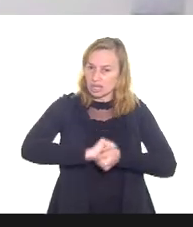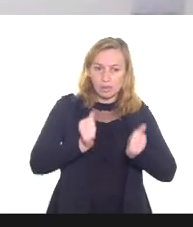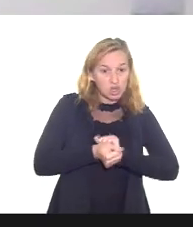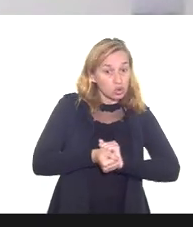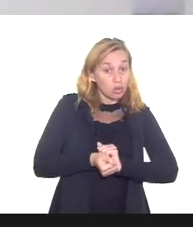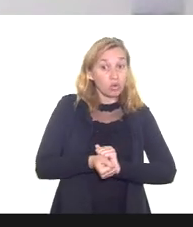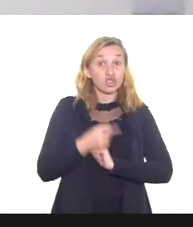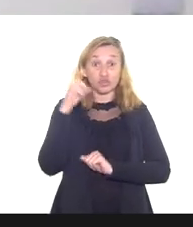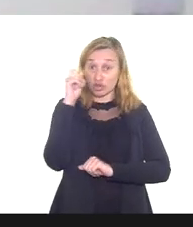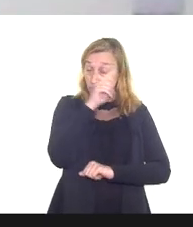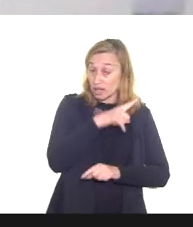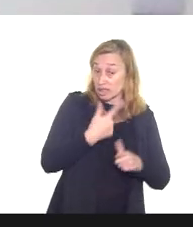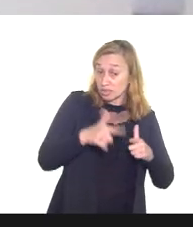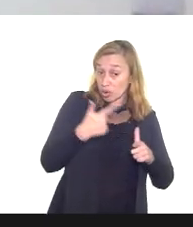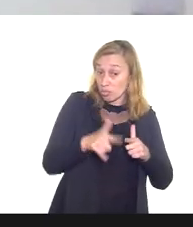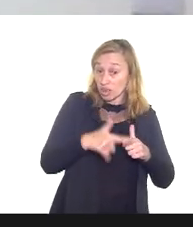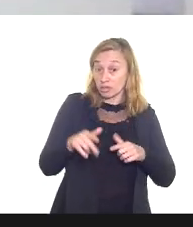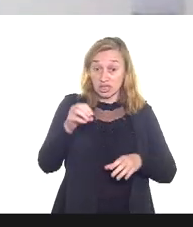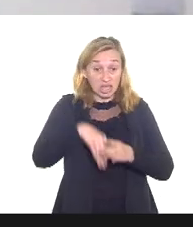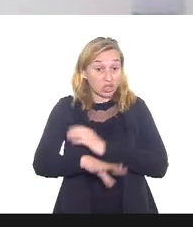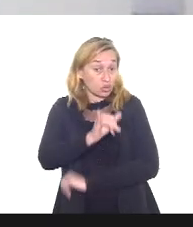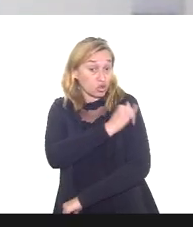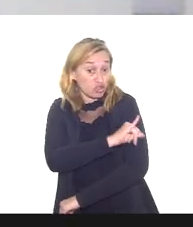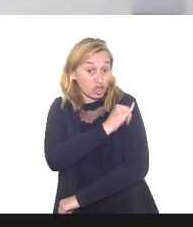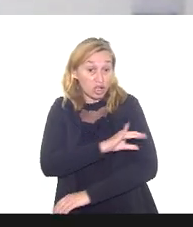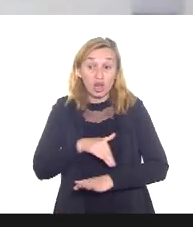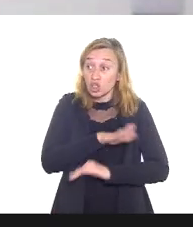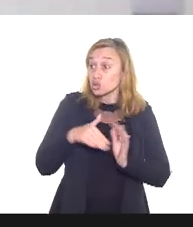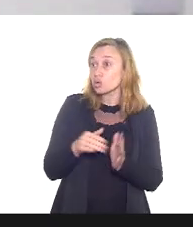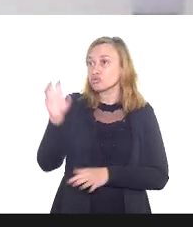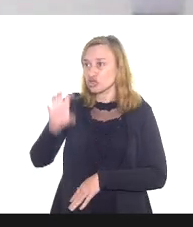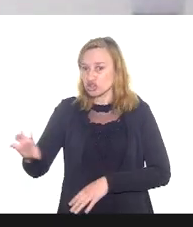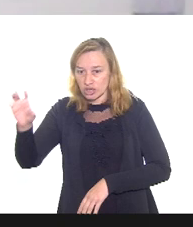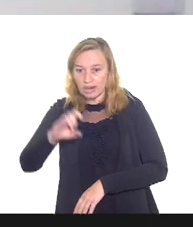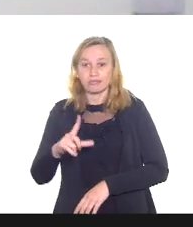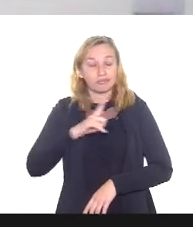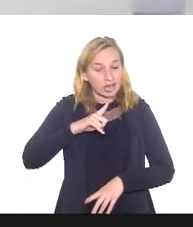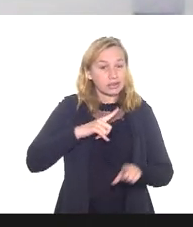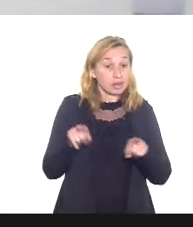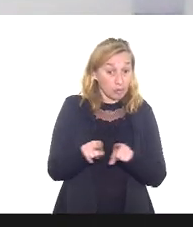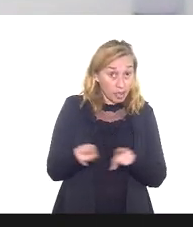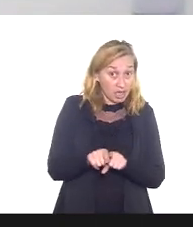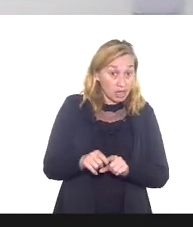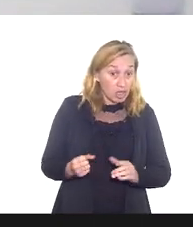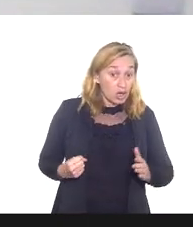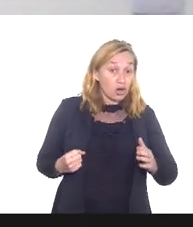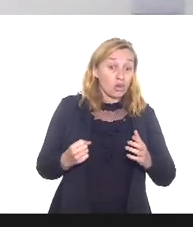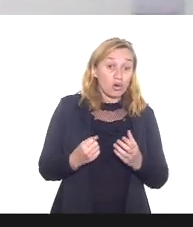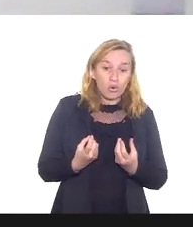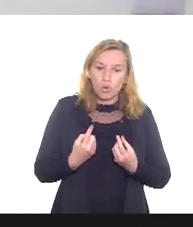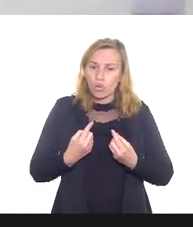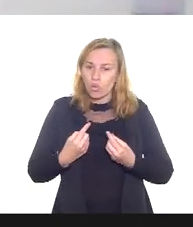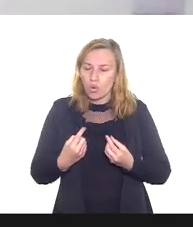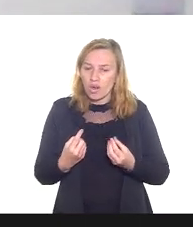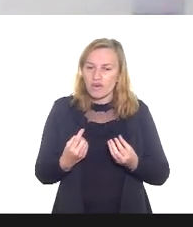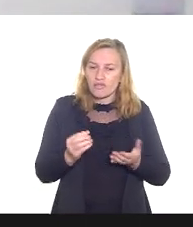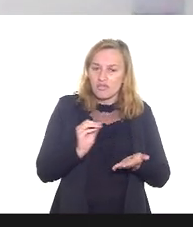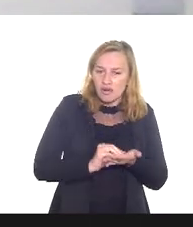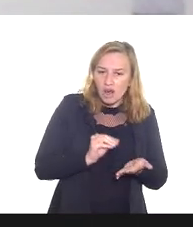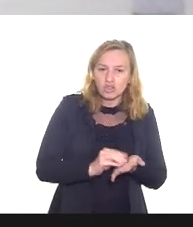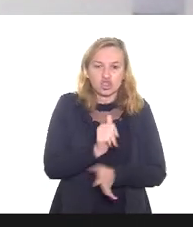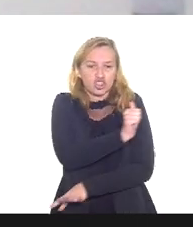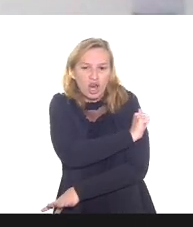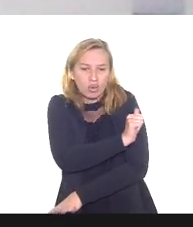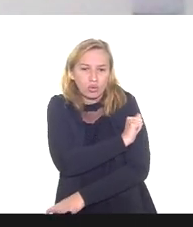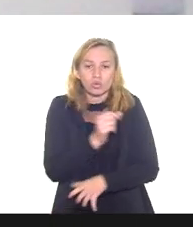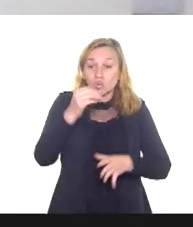porque esses problemas que nós estamos enfrentando no Rio de Janeiro são problemas que todos os estados estão enfrentando. O combate à evasão, a necessidade